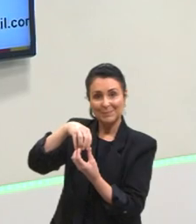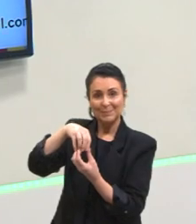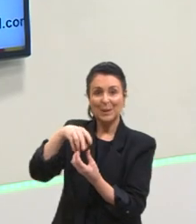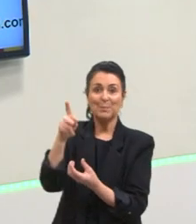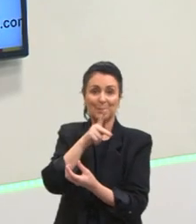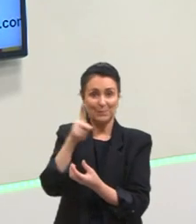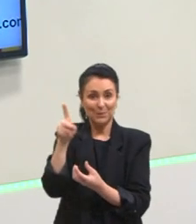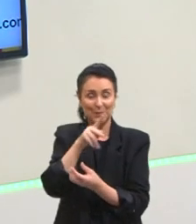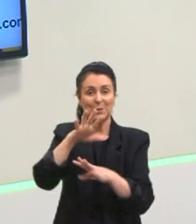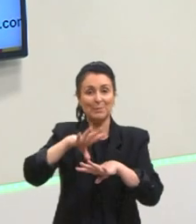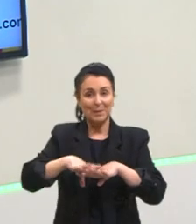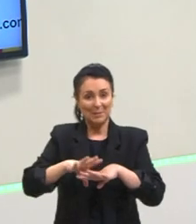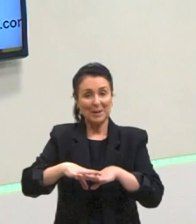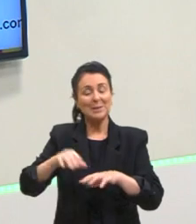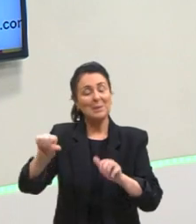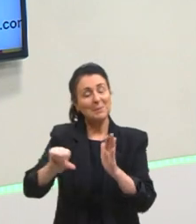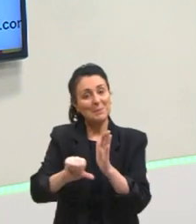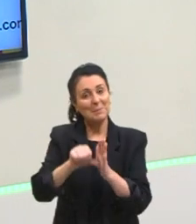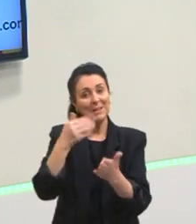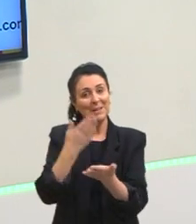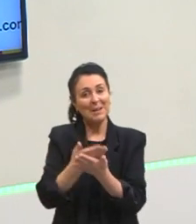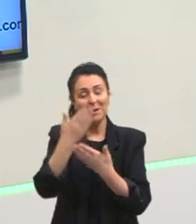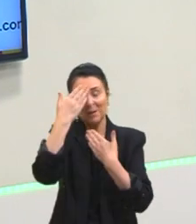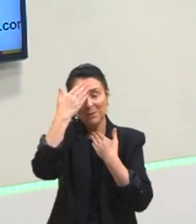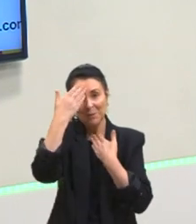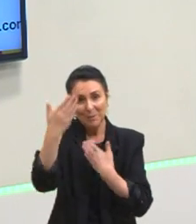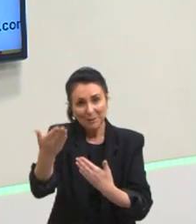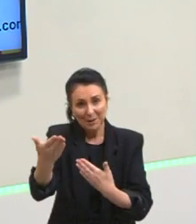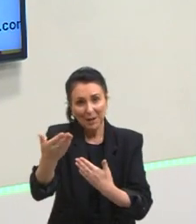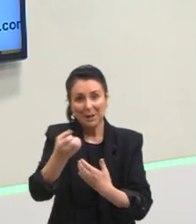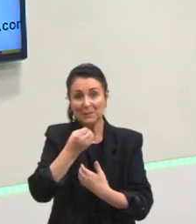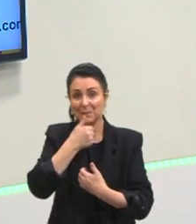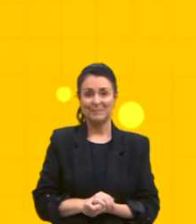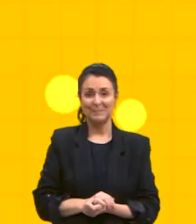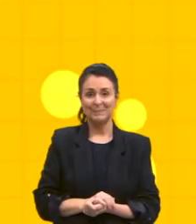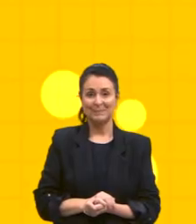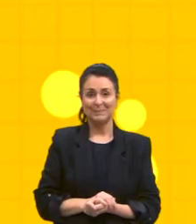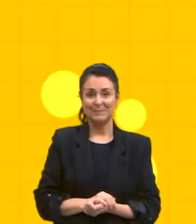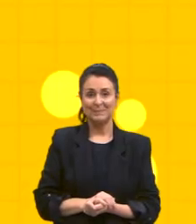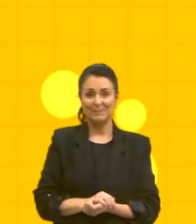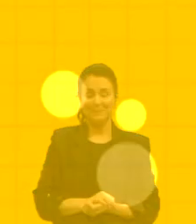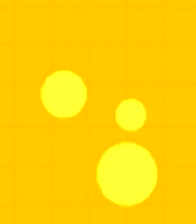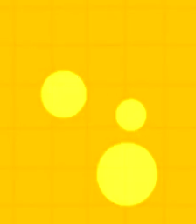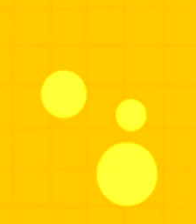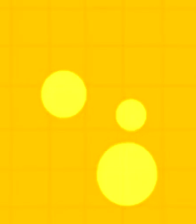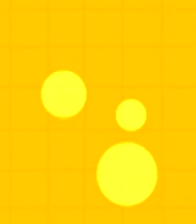Hidalgo, essa foi a primeira aula. Agradeço, tudo de bom para vocês, bons estudos.